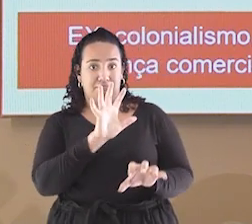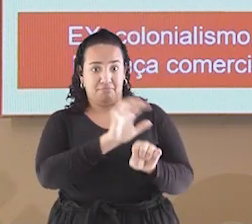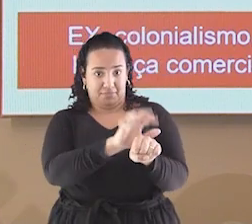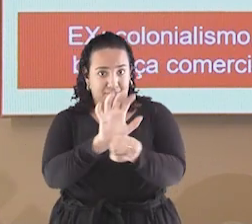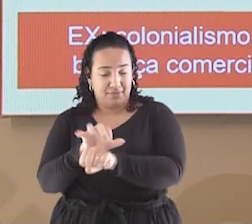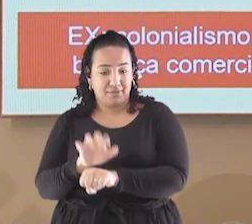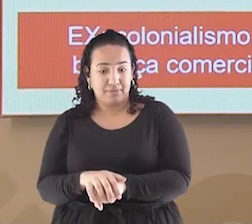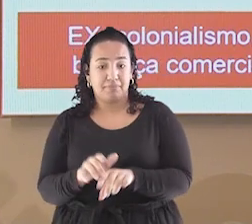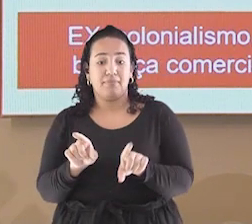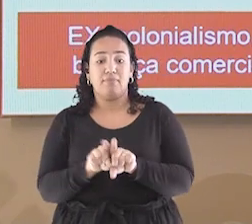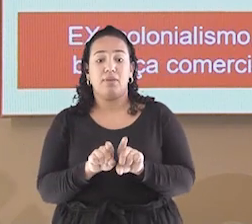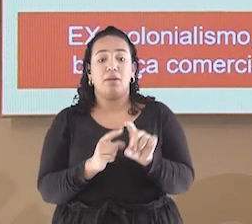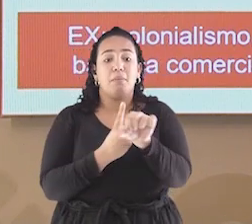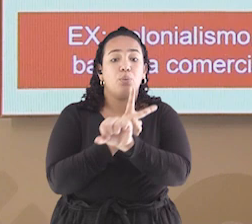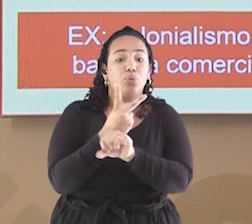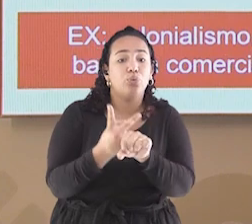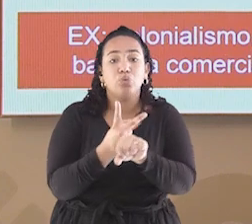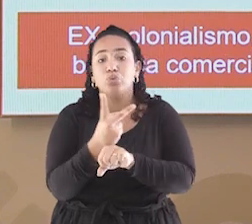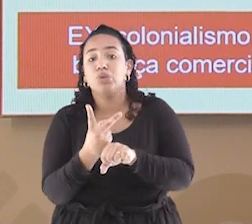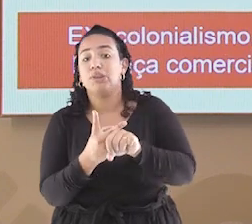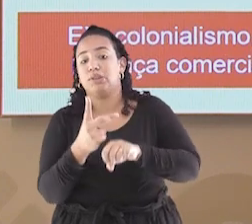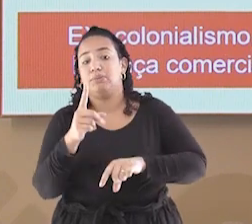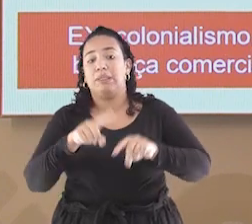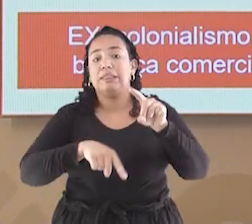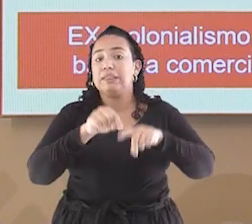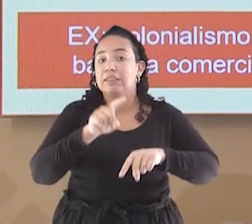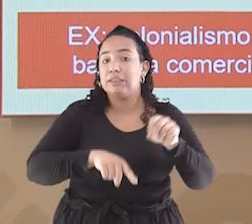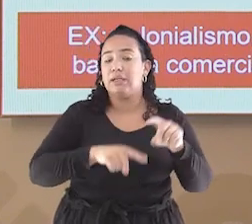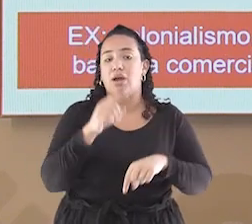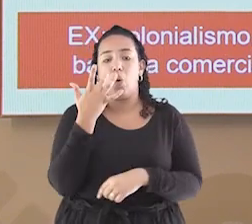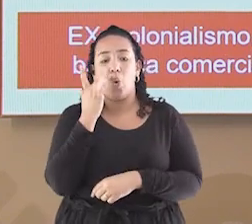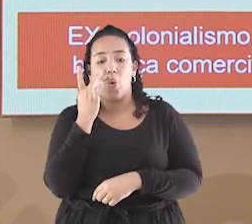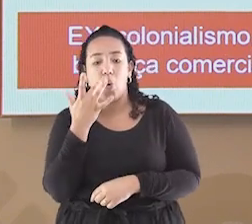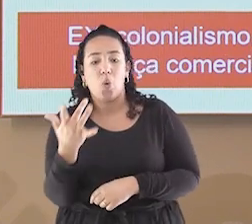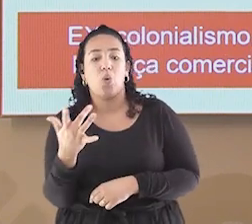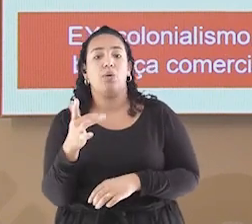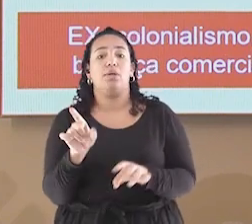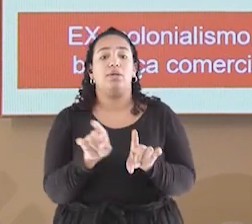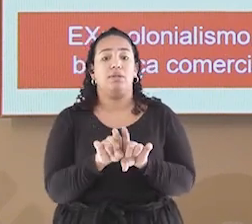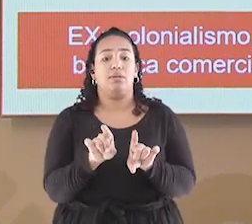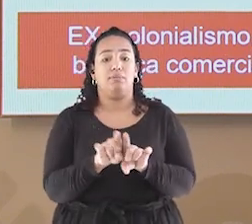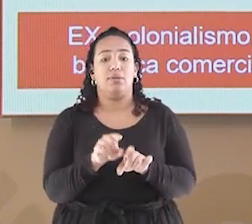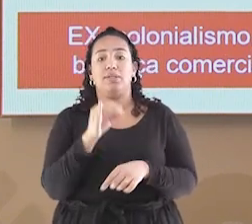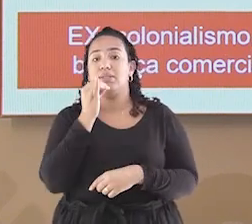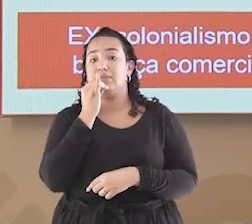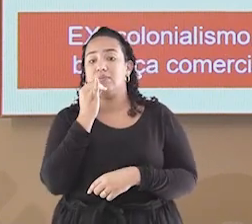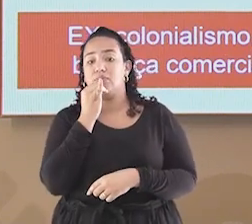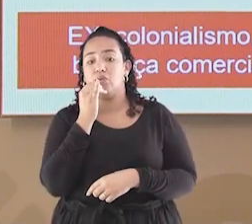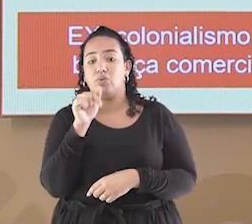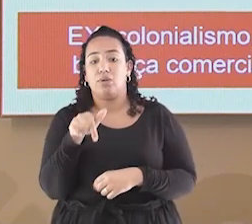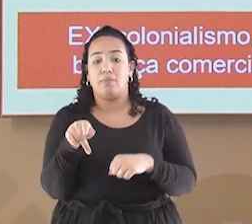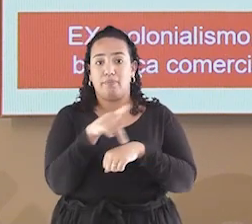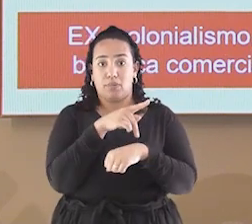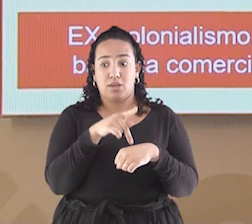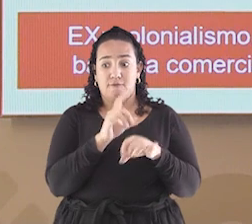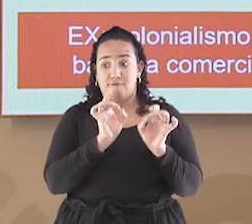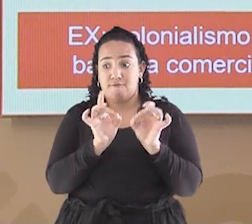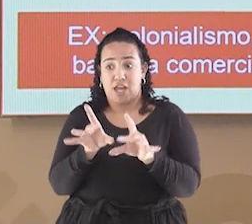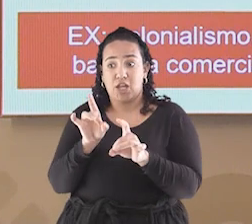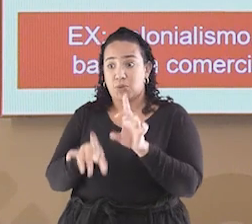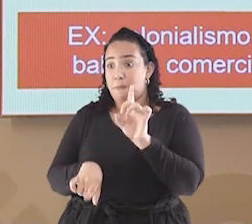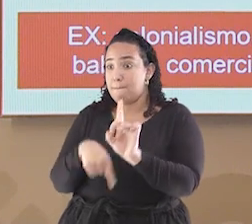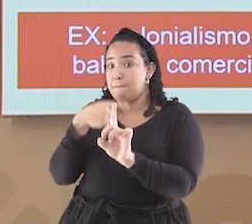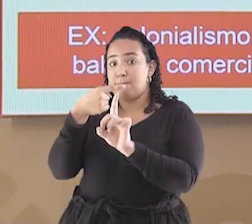essa busca por metais preciosos, a balança comercial favorável, que é quando um estado procura vender muito mais